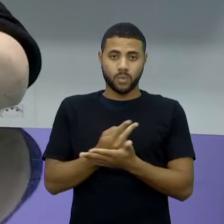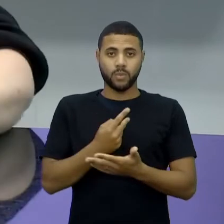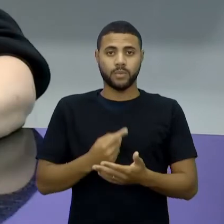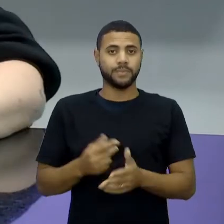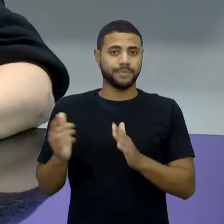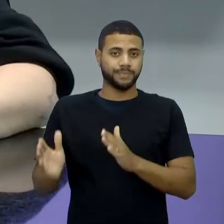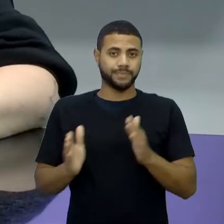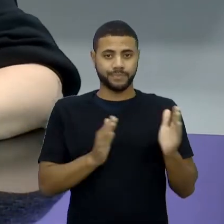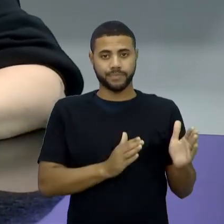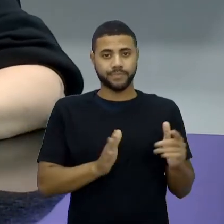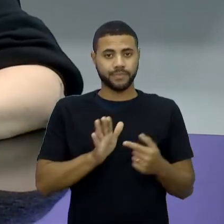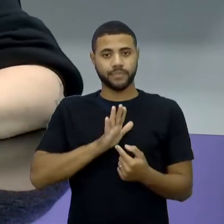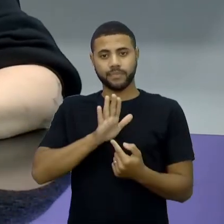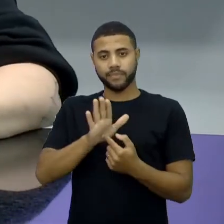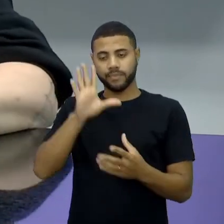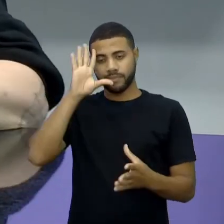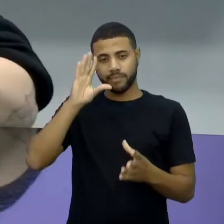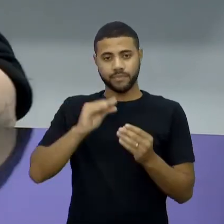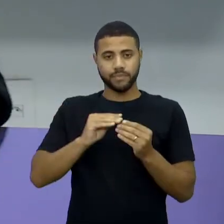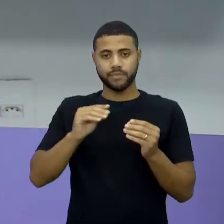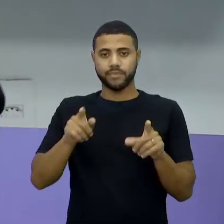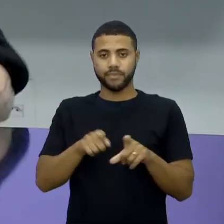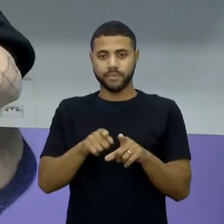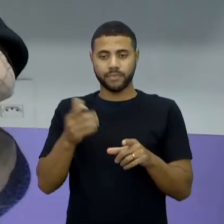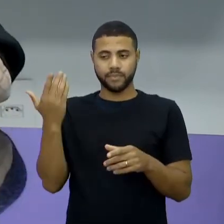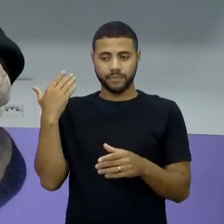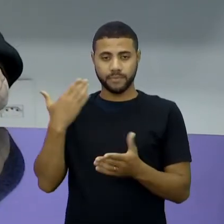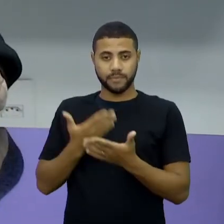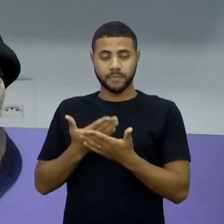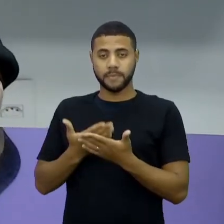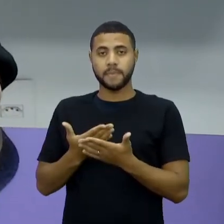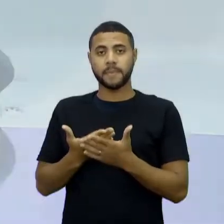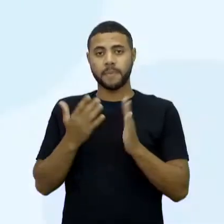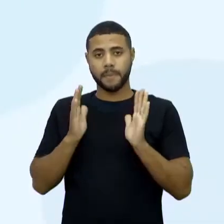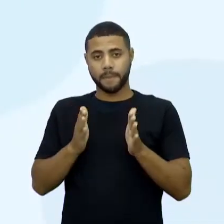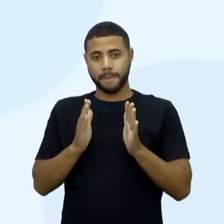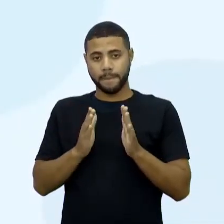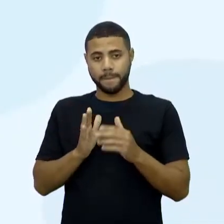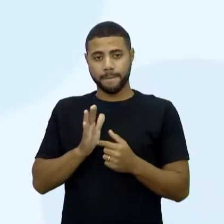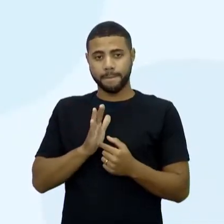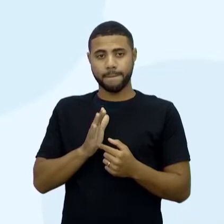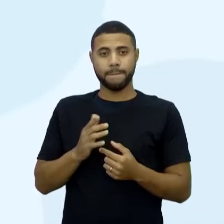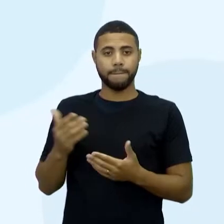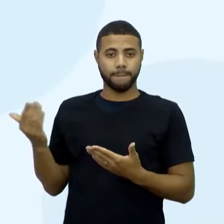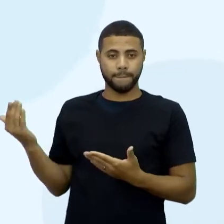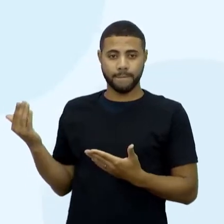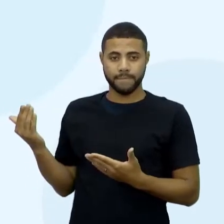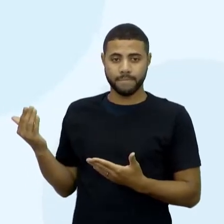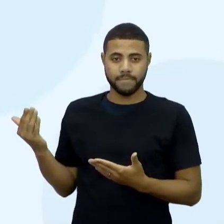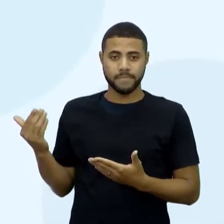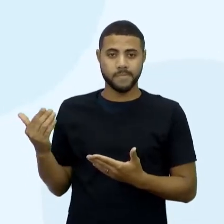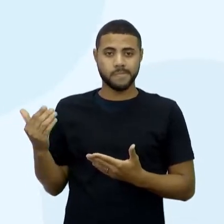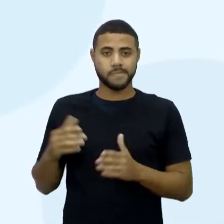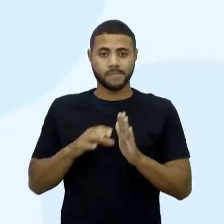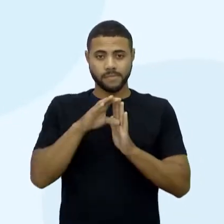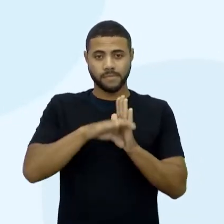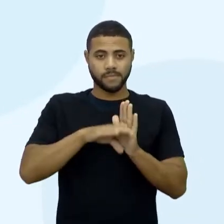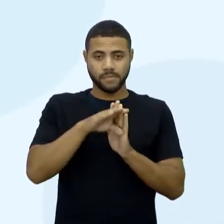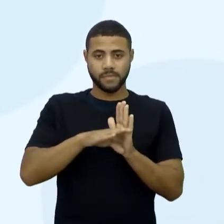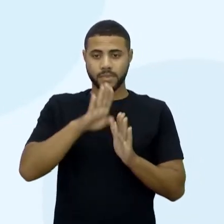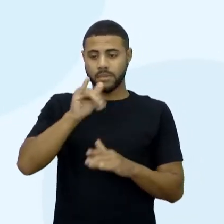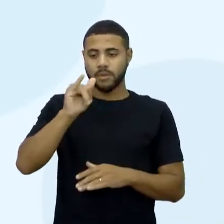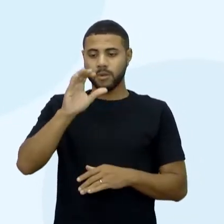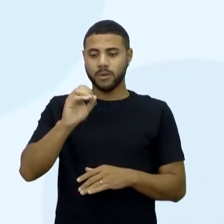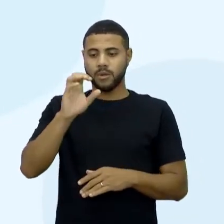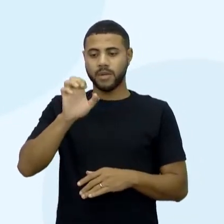fazendo uma breve recapitulação do que a gente viu na nossa aula anterior, a gente tinha conceituado o termo bioética,